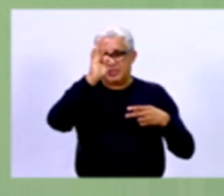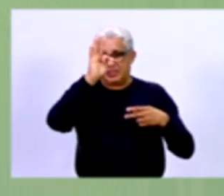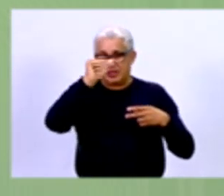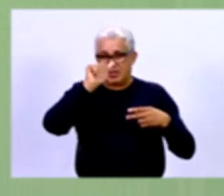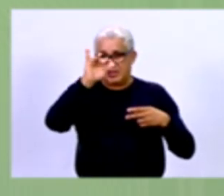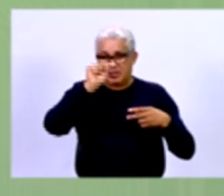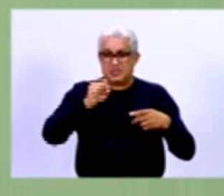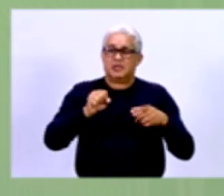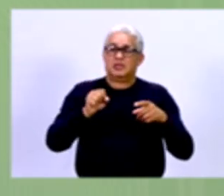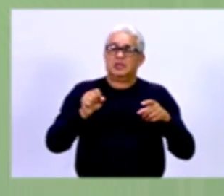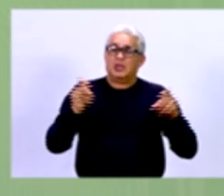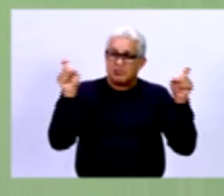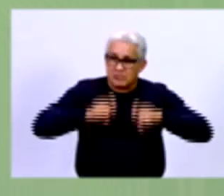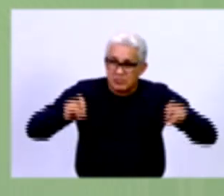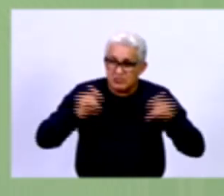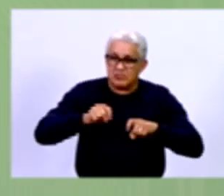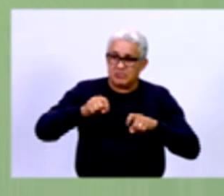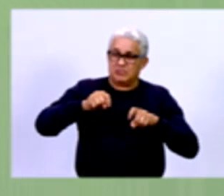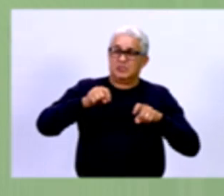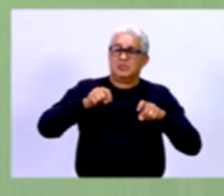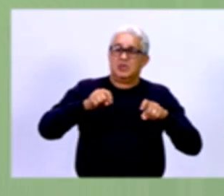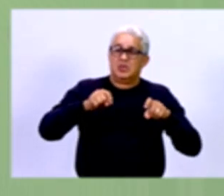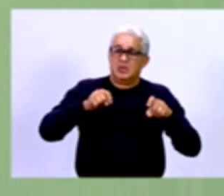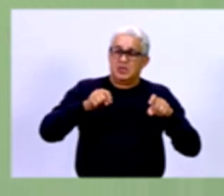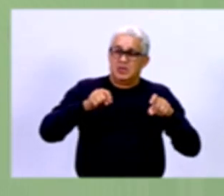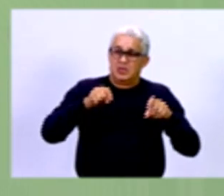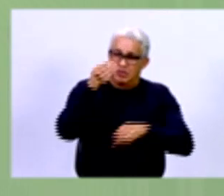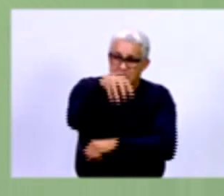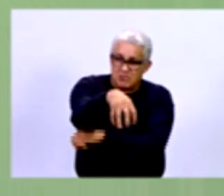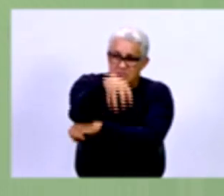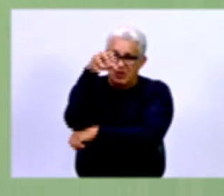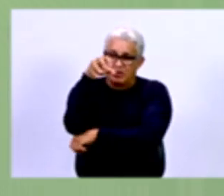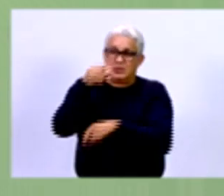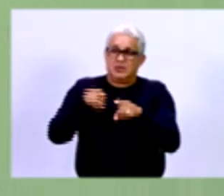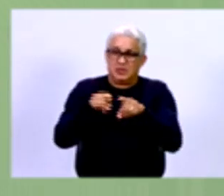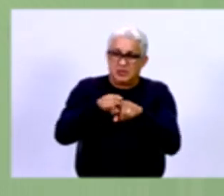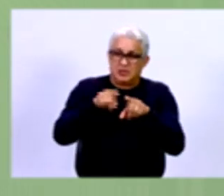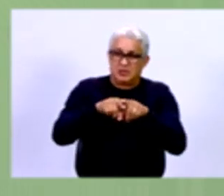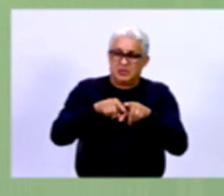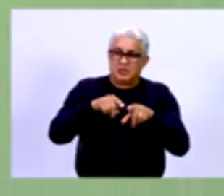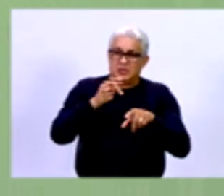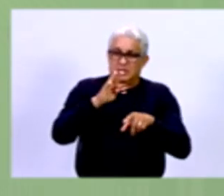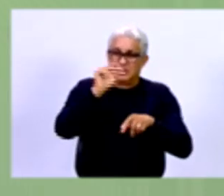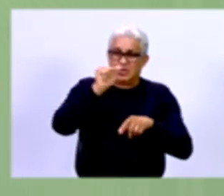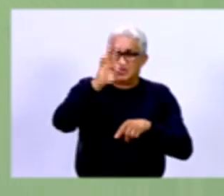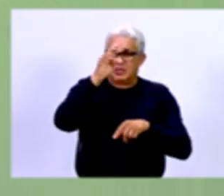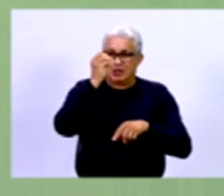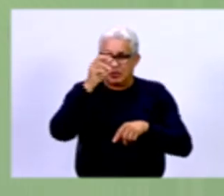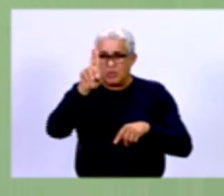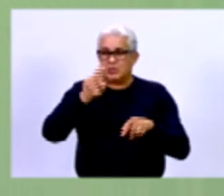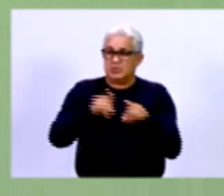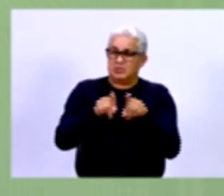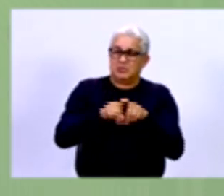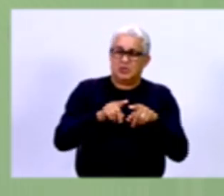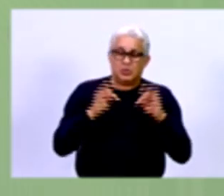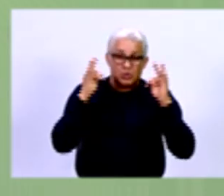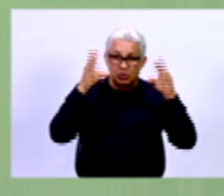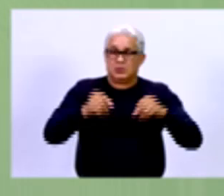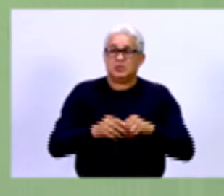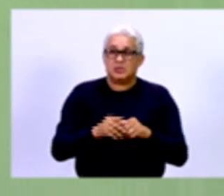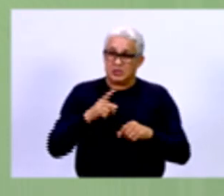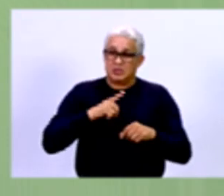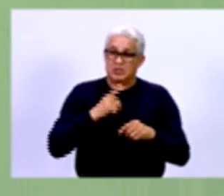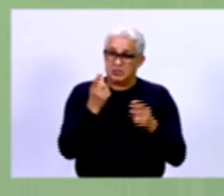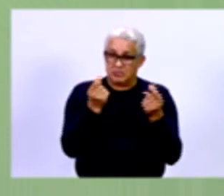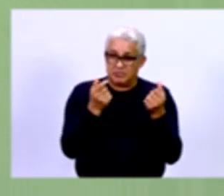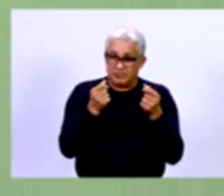equipamentos, computadores, máquinas industriais, máquinas colheitadeiras. São um capital que está ali para aumentar a